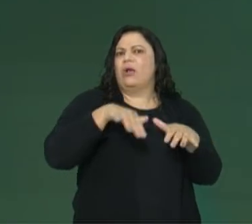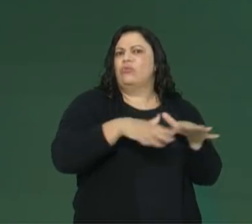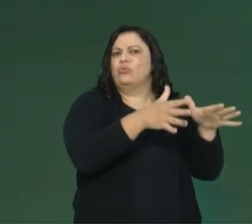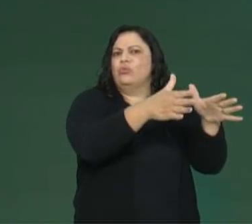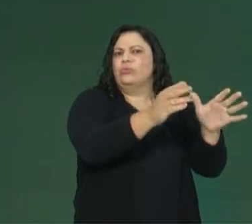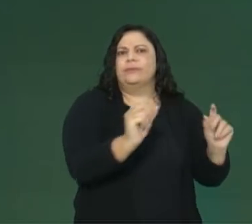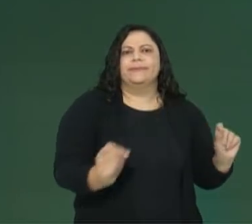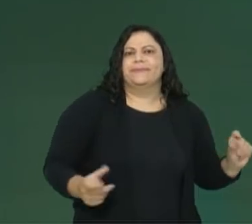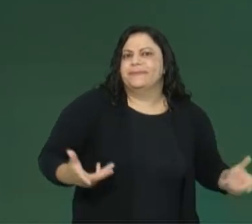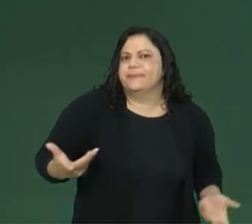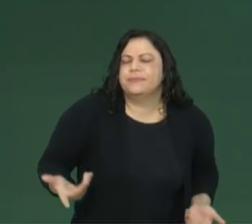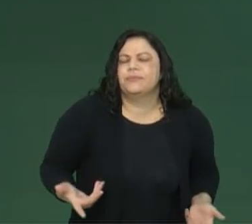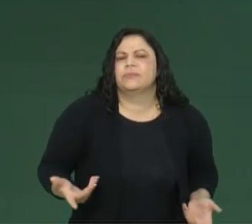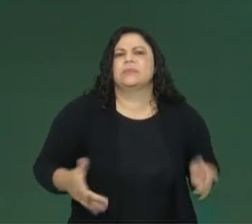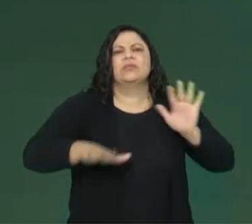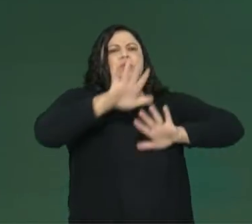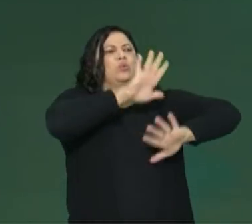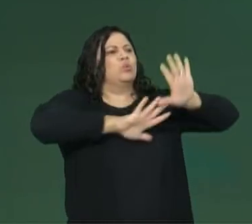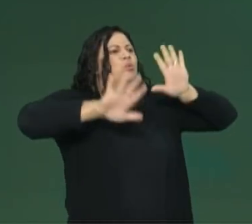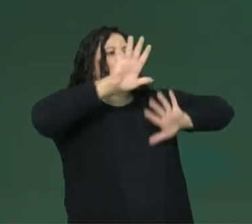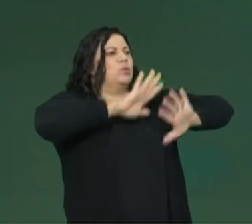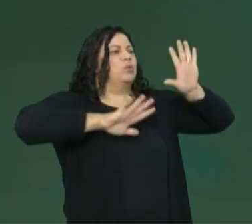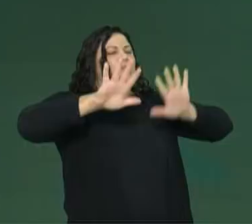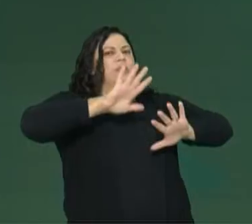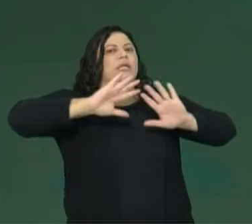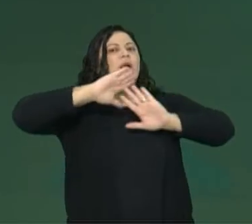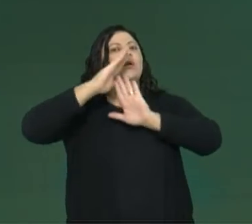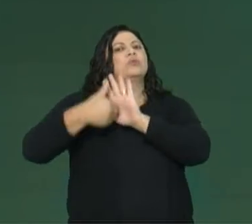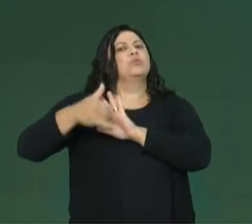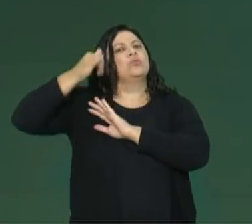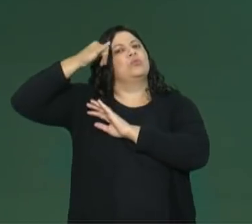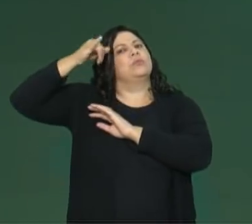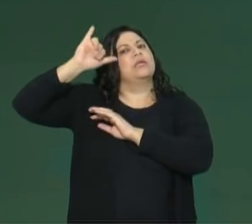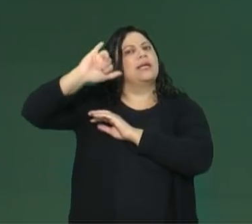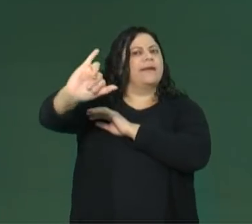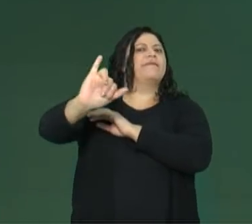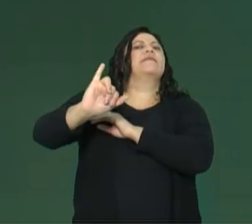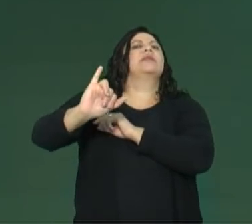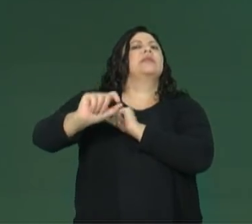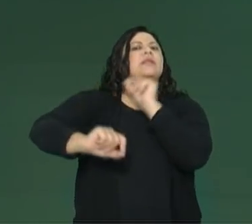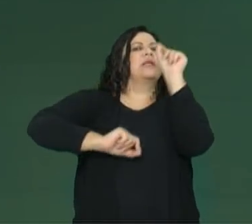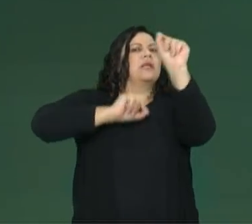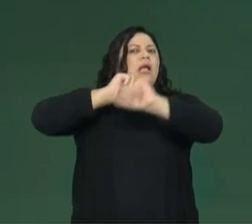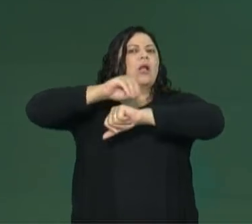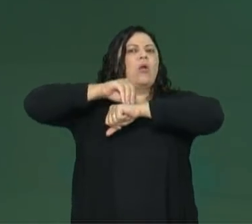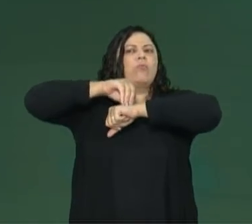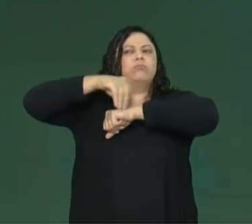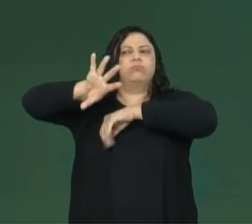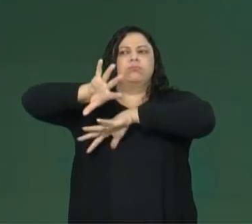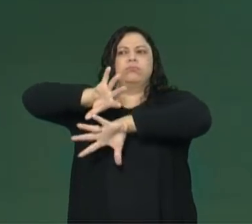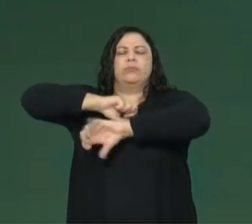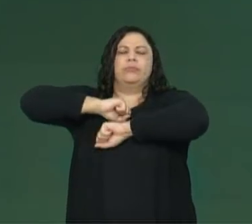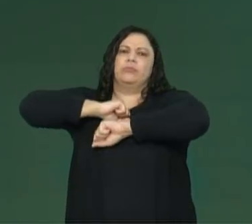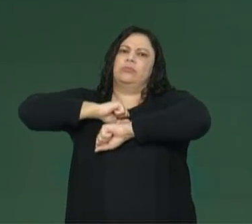Você toma todos os cuidados para evitar outras maneiras de transmitir verminoses e outras doenças?